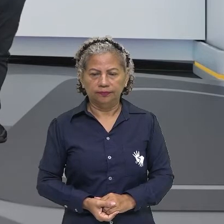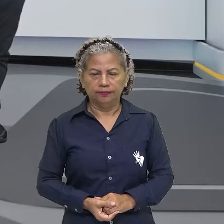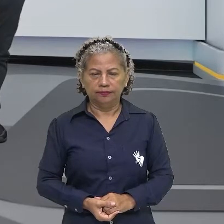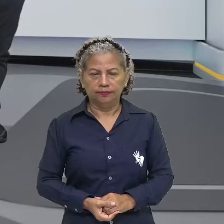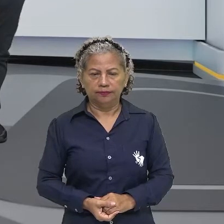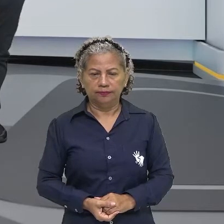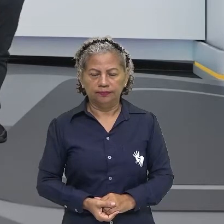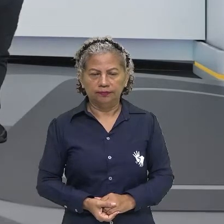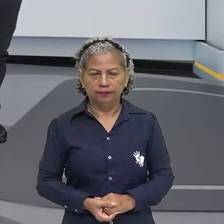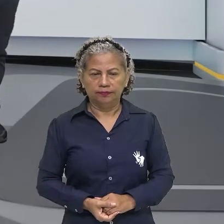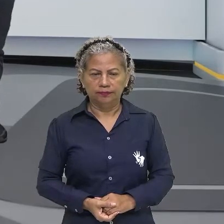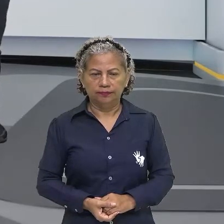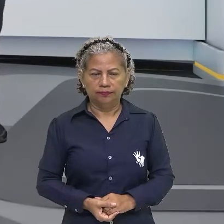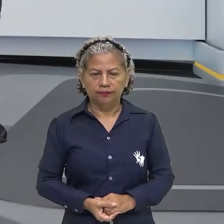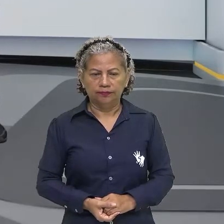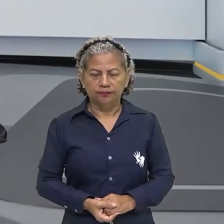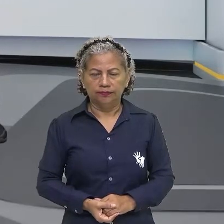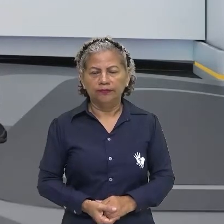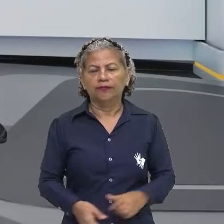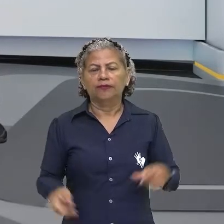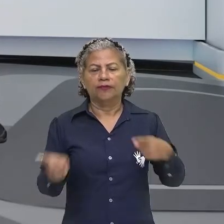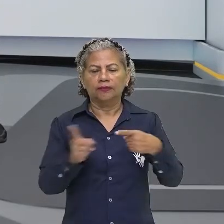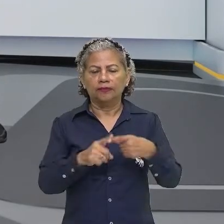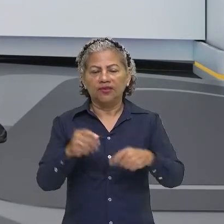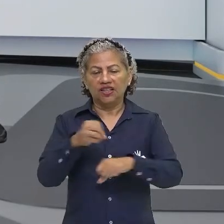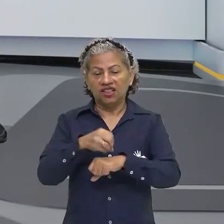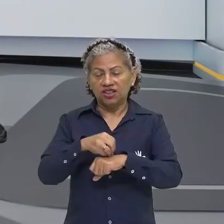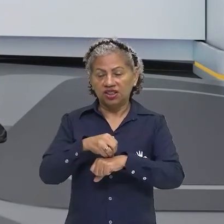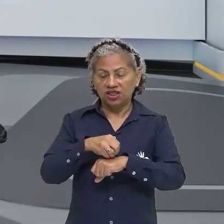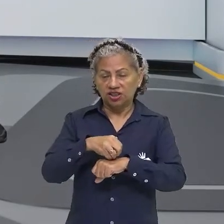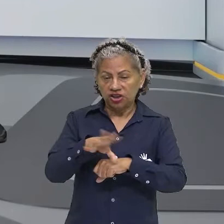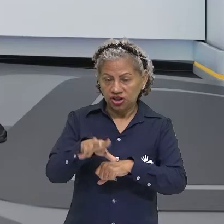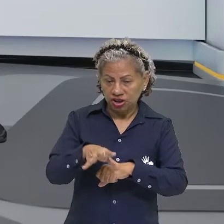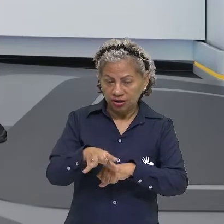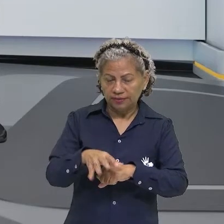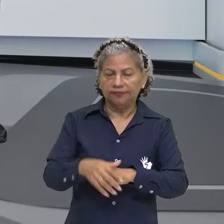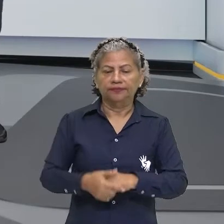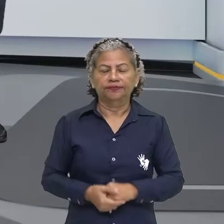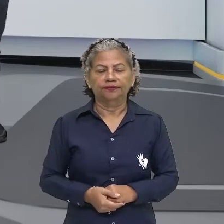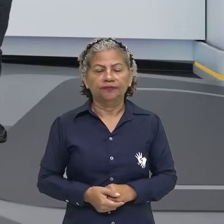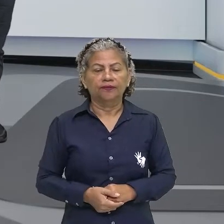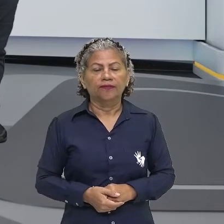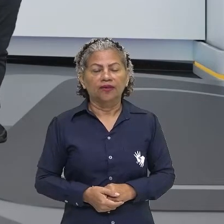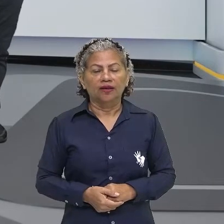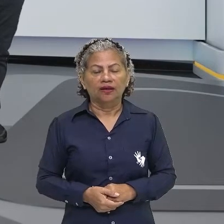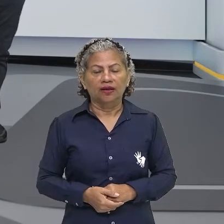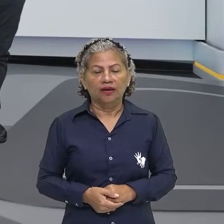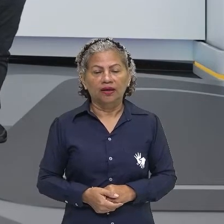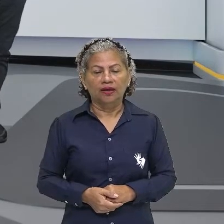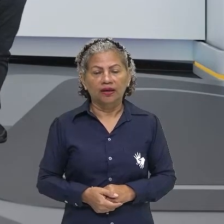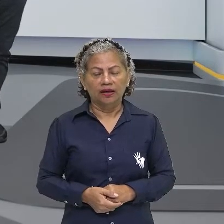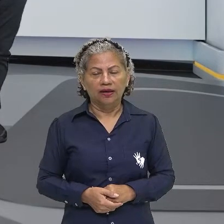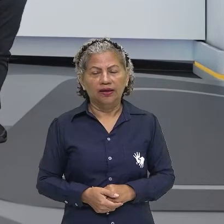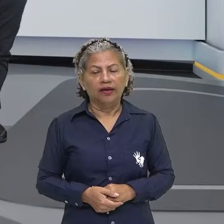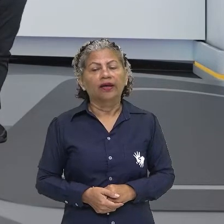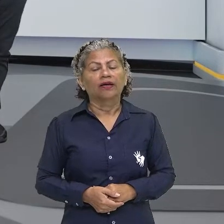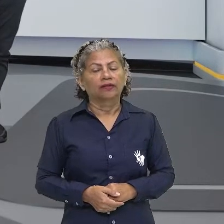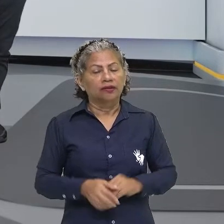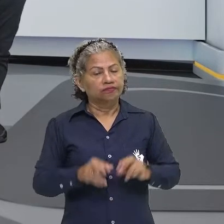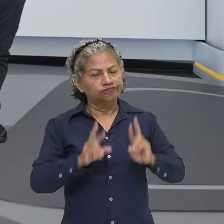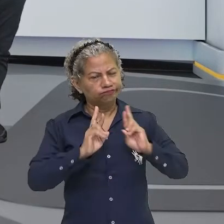conhecimento. Dica 1, denunciar aquelas que incitam racismo,